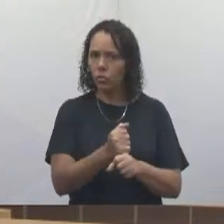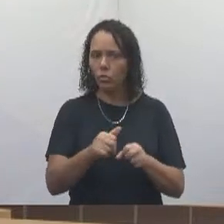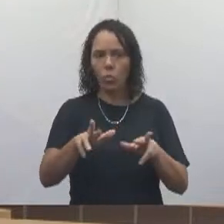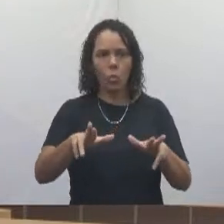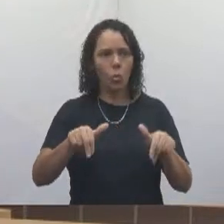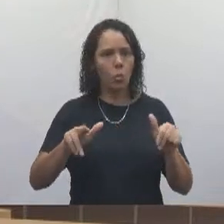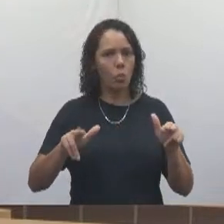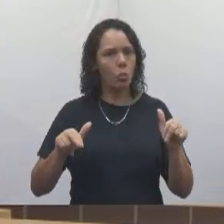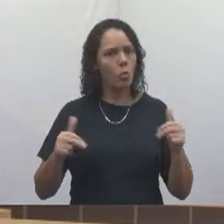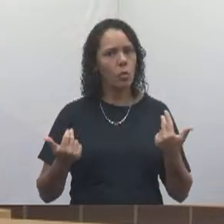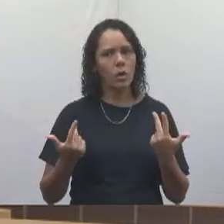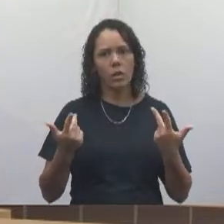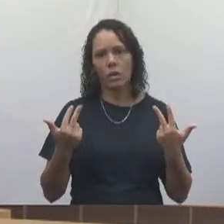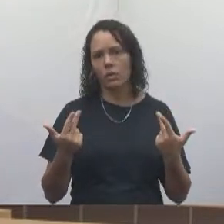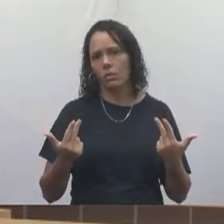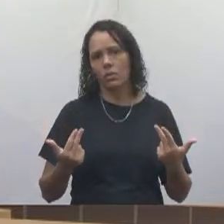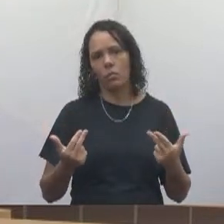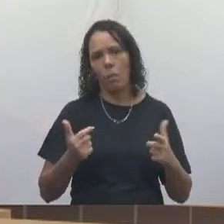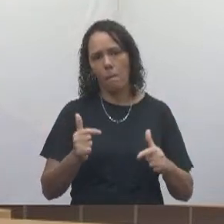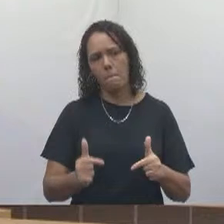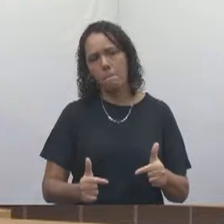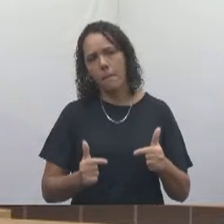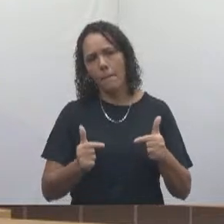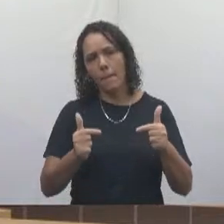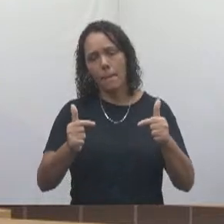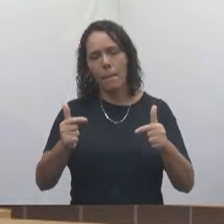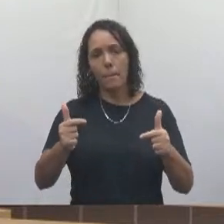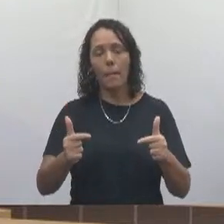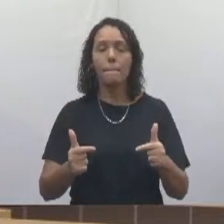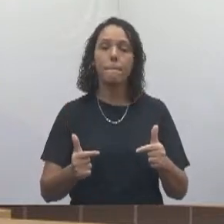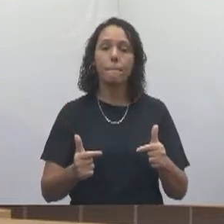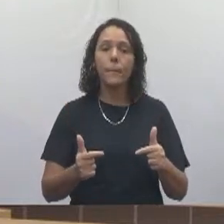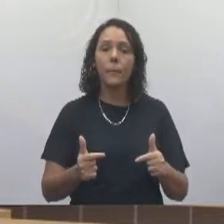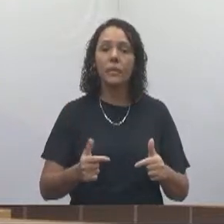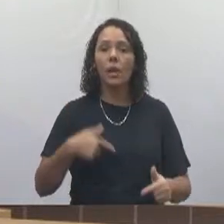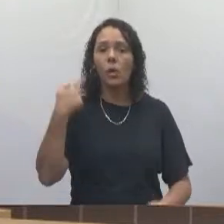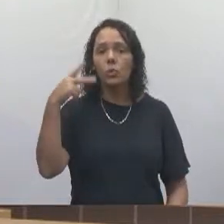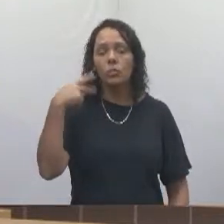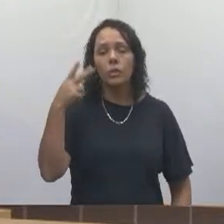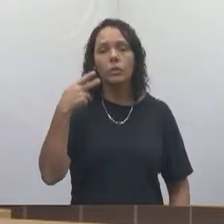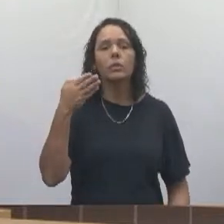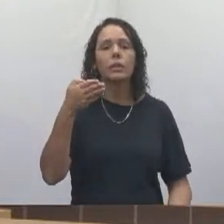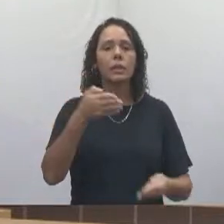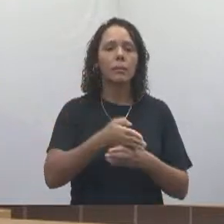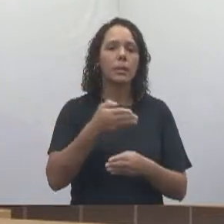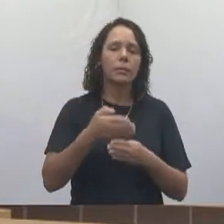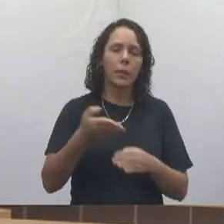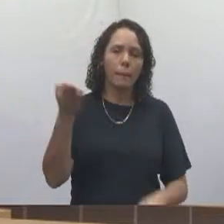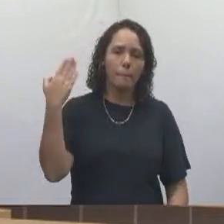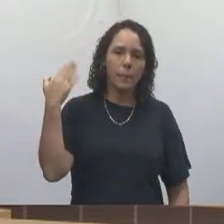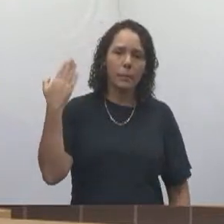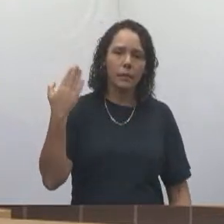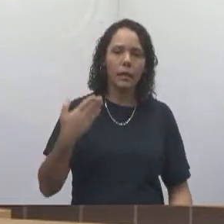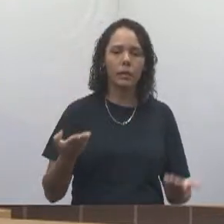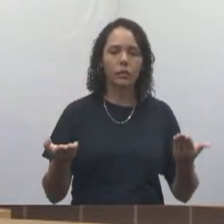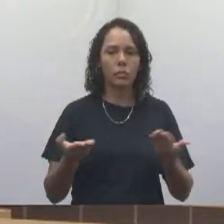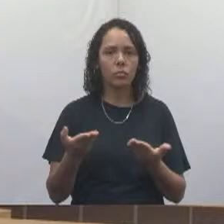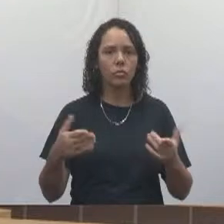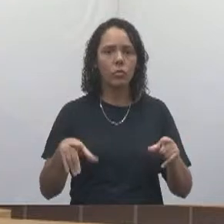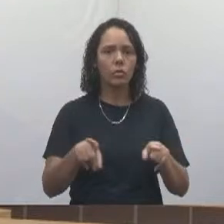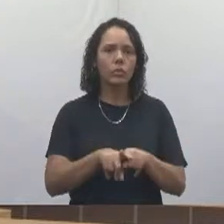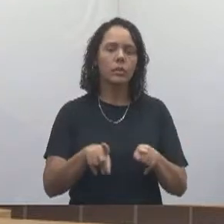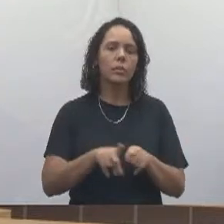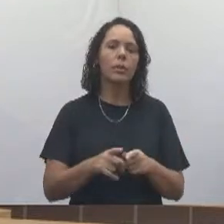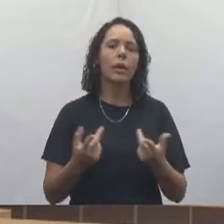eu reparto com todos vocês, os vereadores que fizeram parte da legislatura passada e os atuais vereadores. Nesta